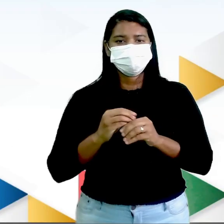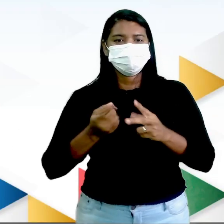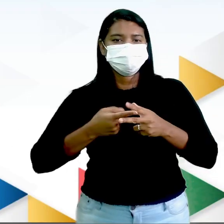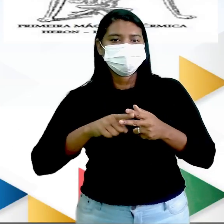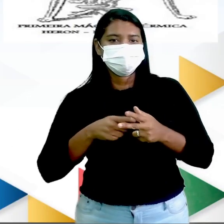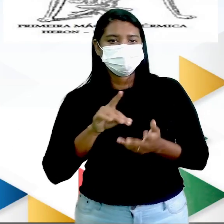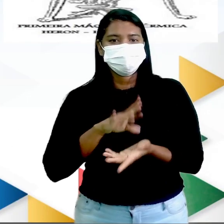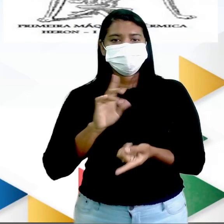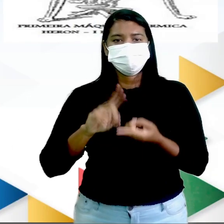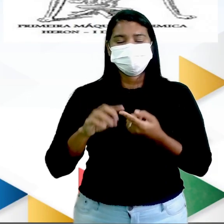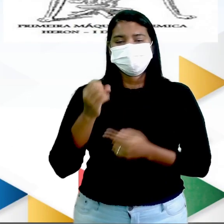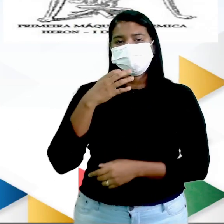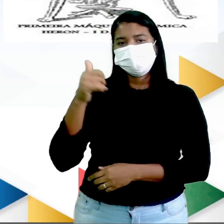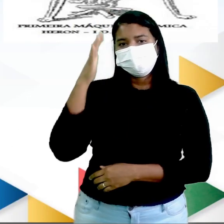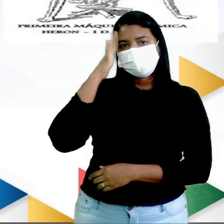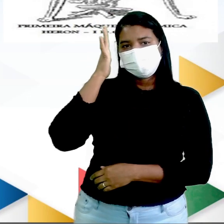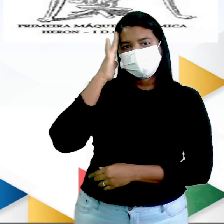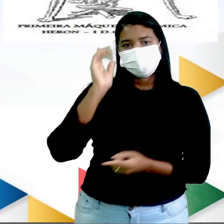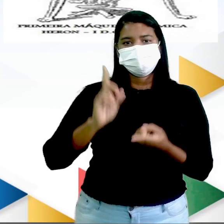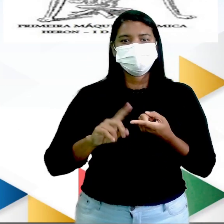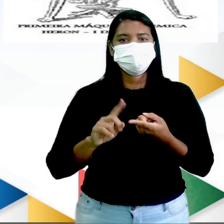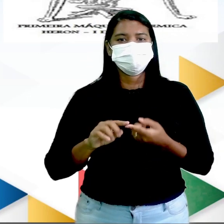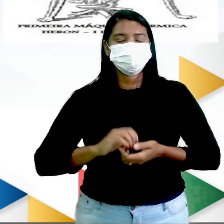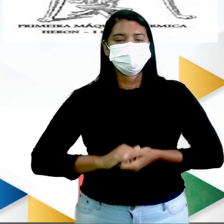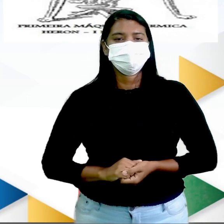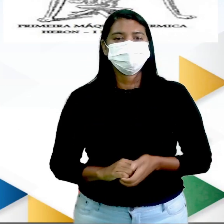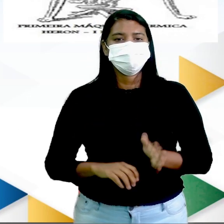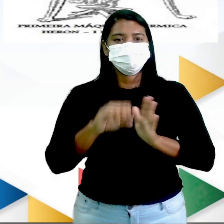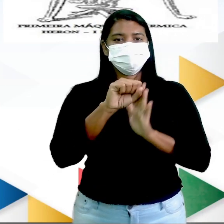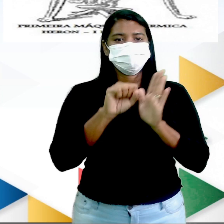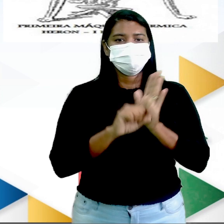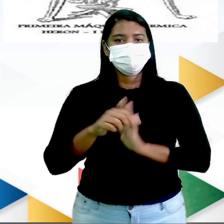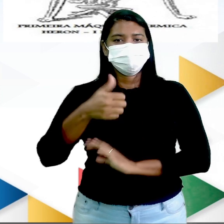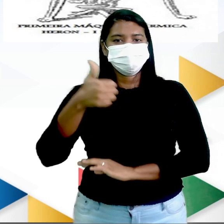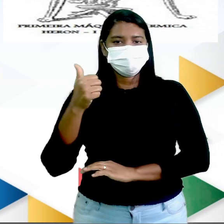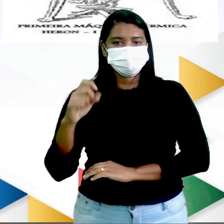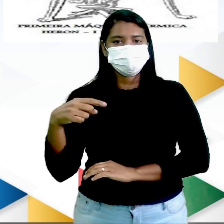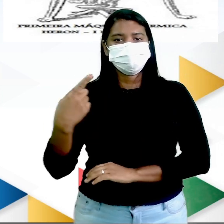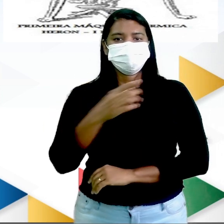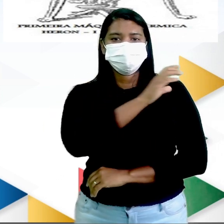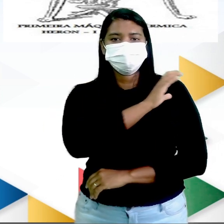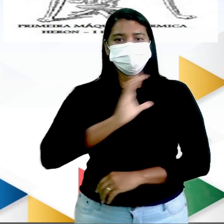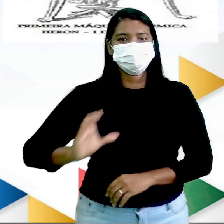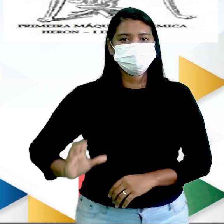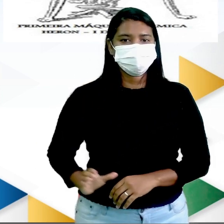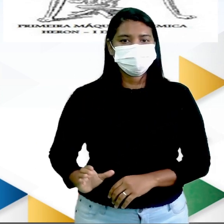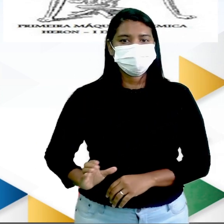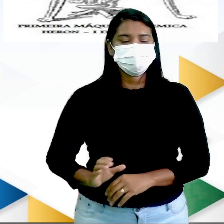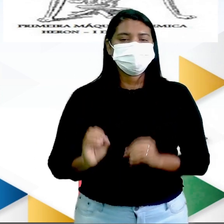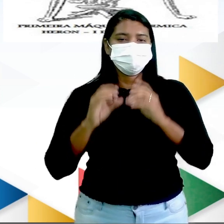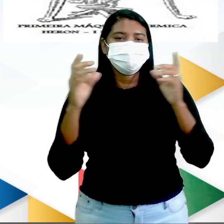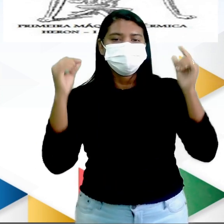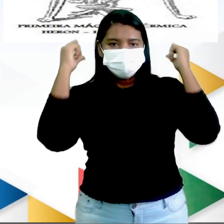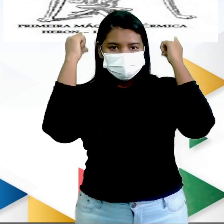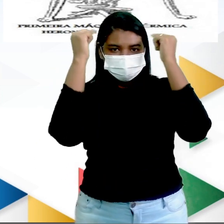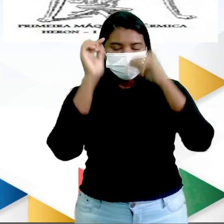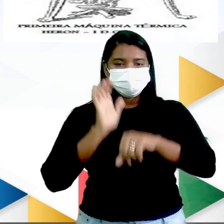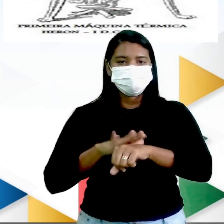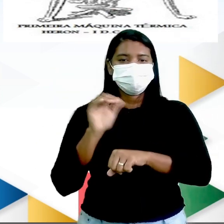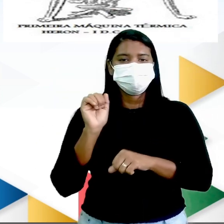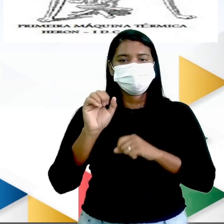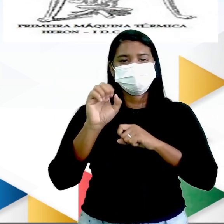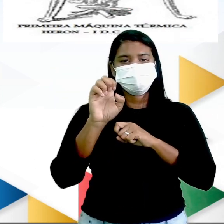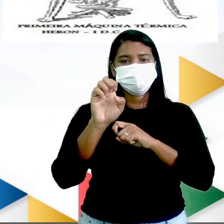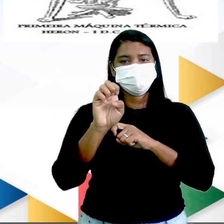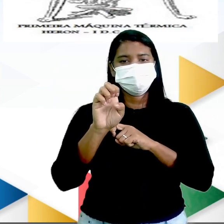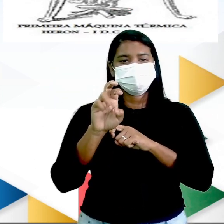mecânico. É bom que a gente entenda também que lá no século I depois de Cristo, um inventor grego chamado de Heron